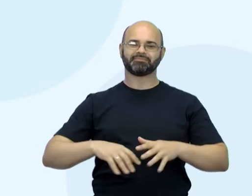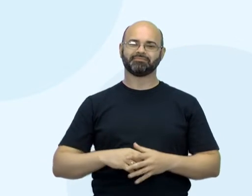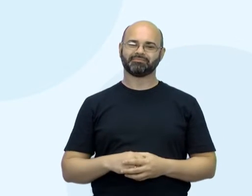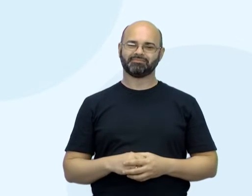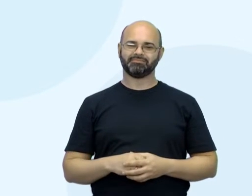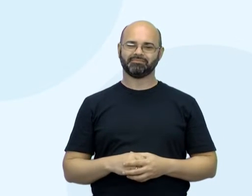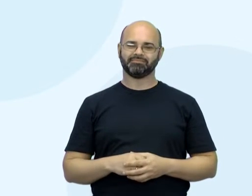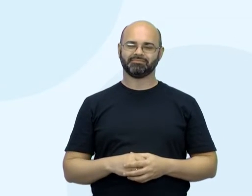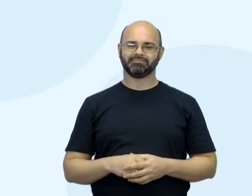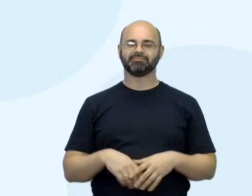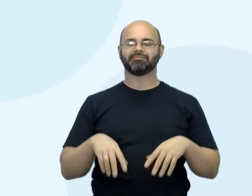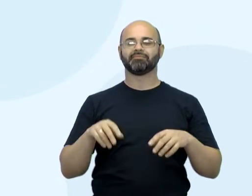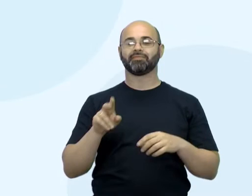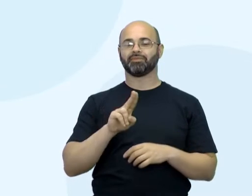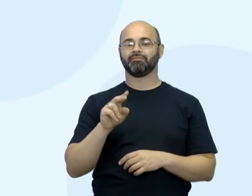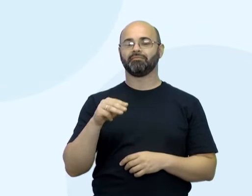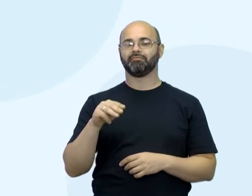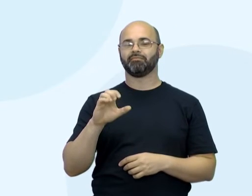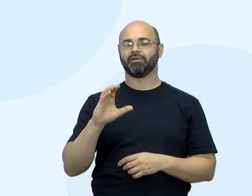mecânica.